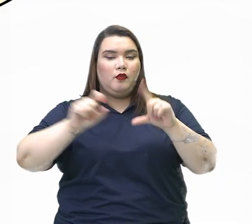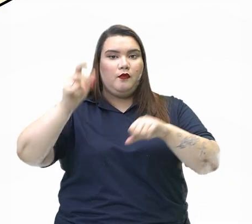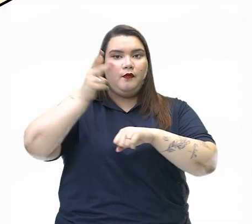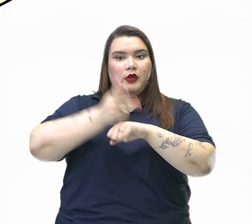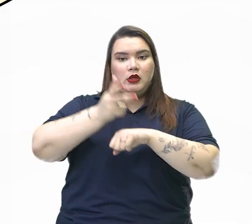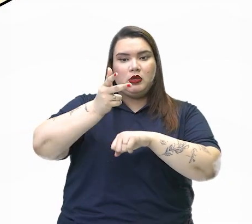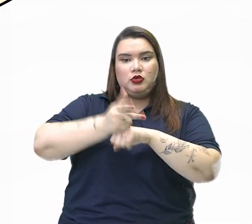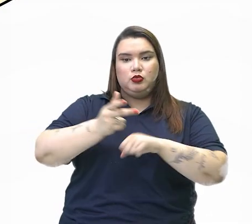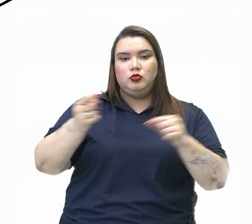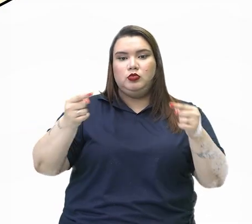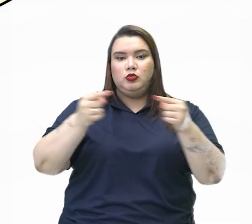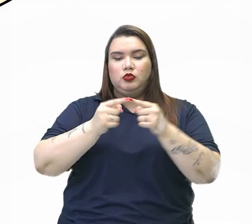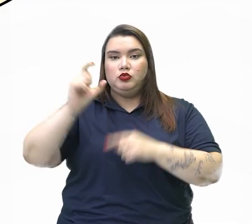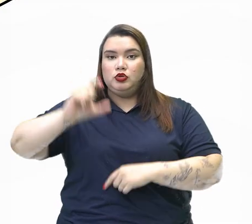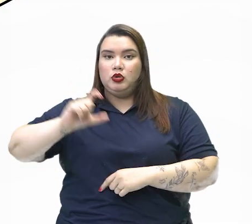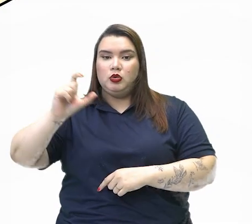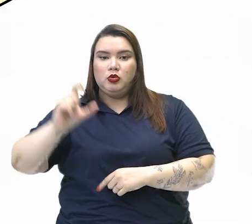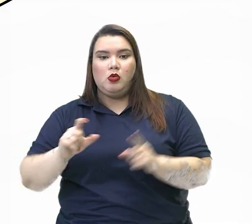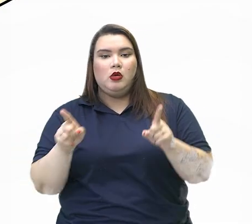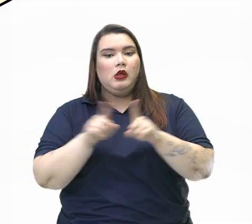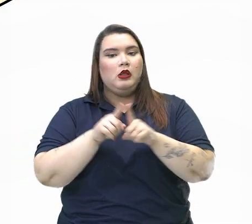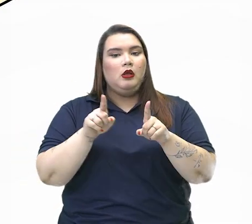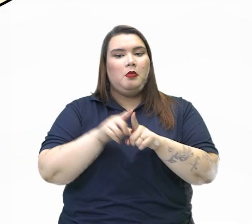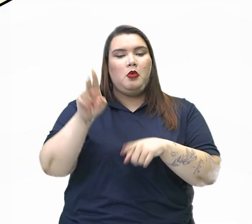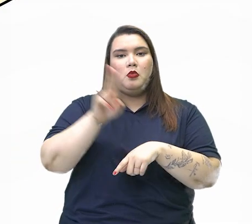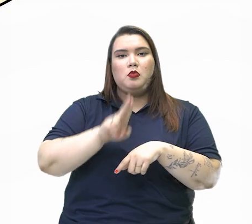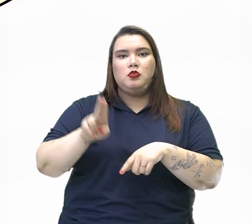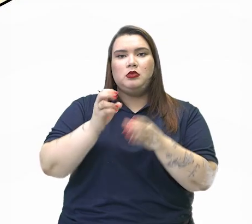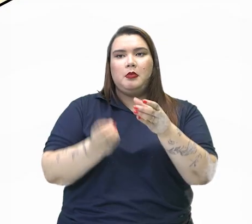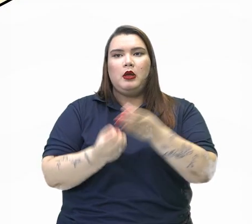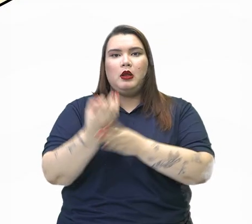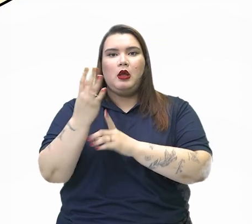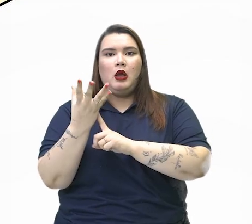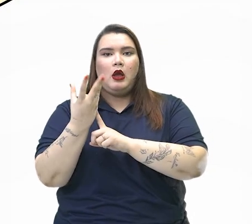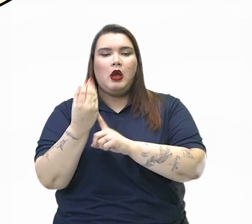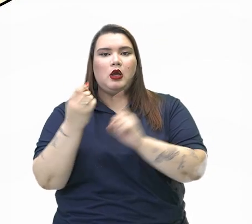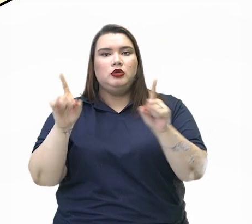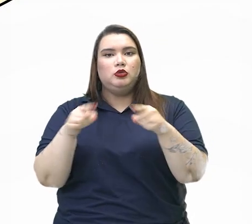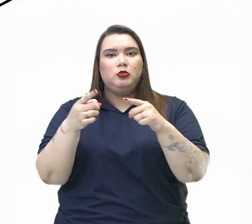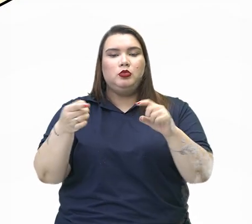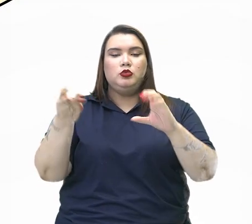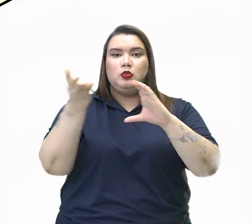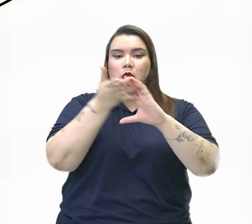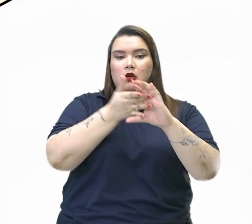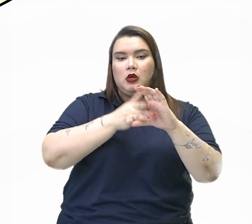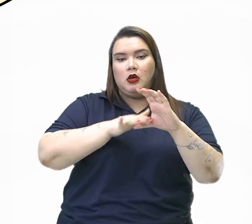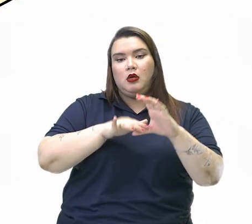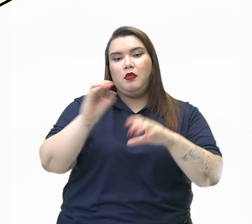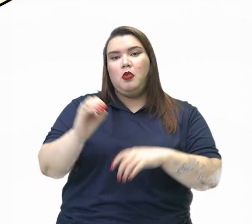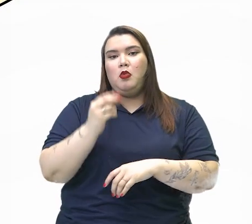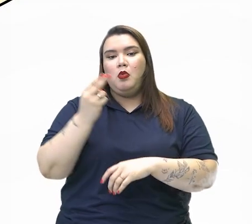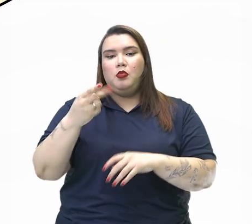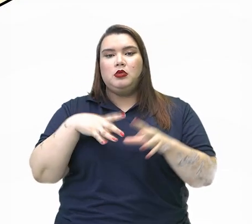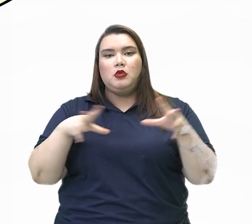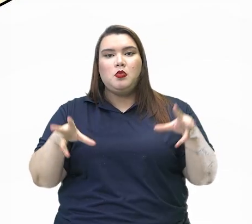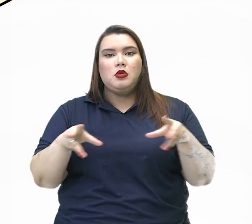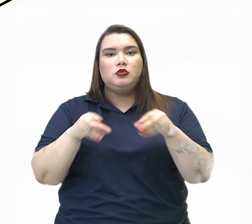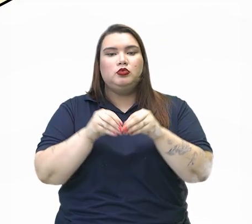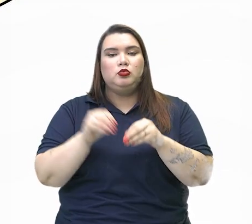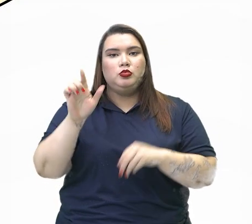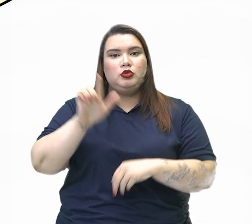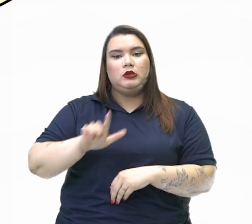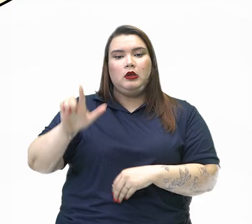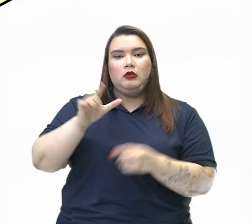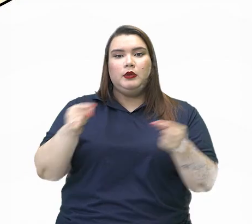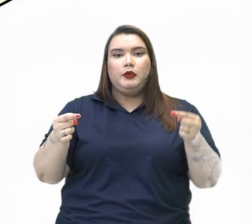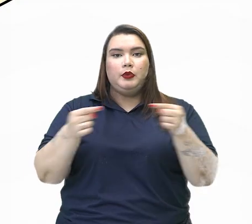capa de música no Canva, ou mesmo fazendo uma resenha literária no YouTube. Então repare que a gente pode